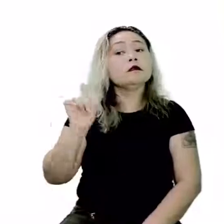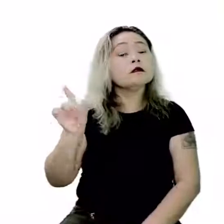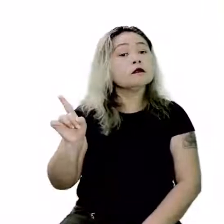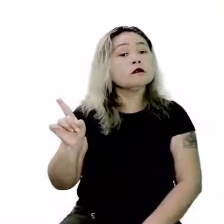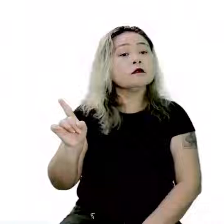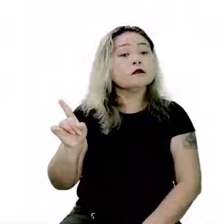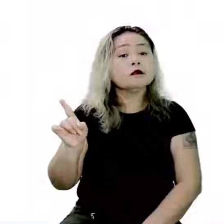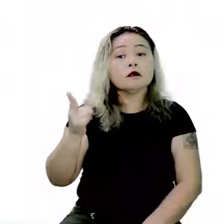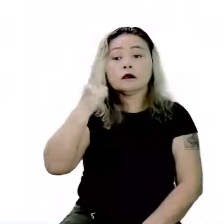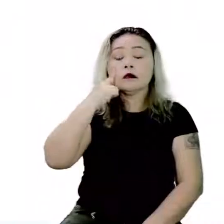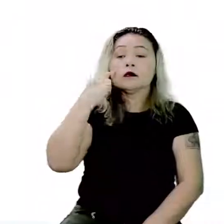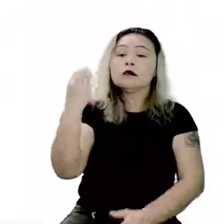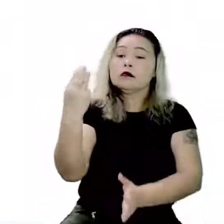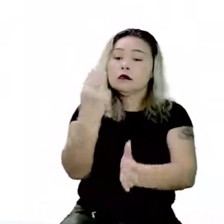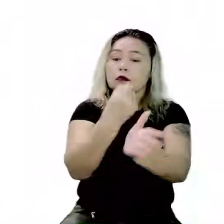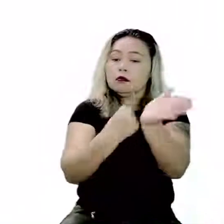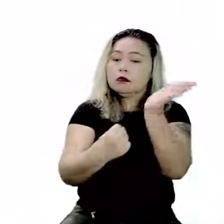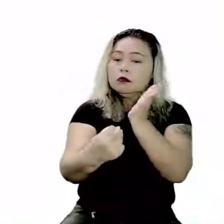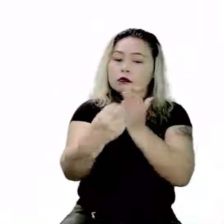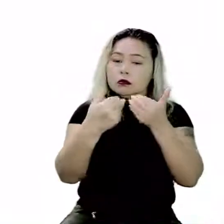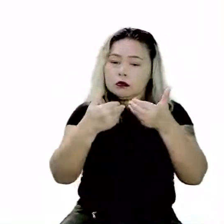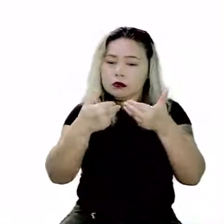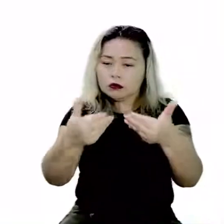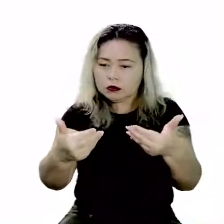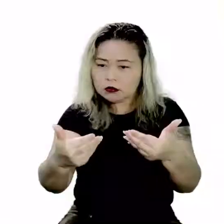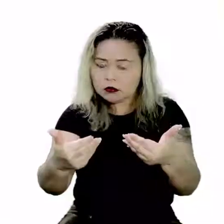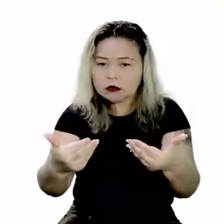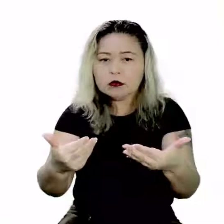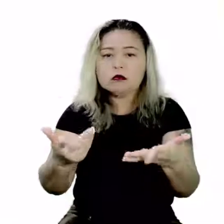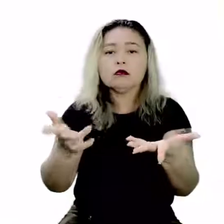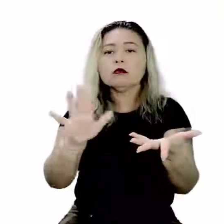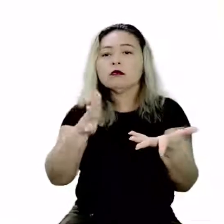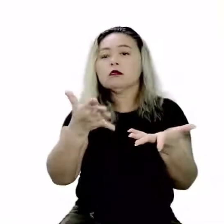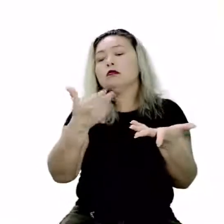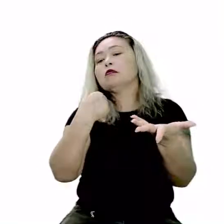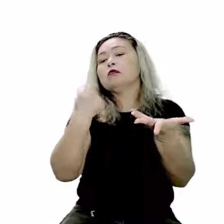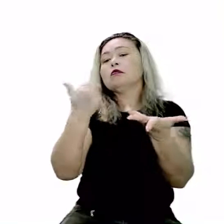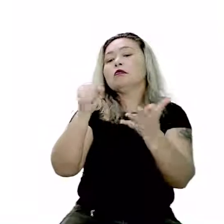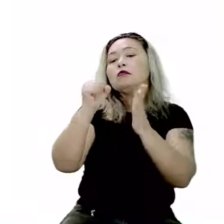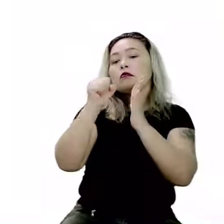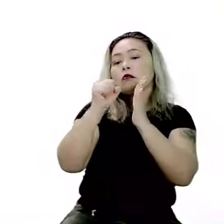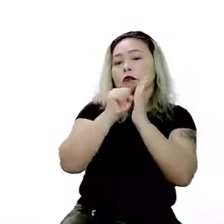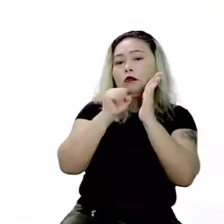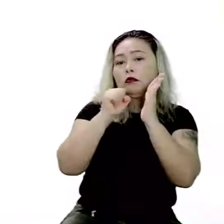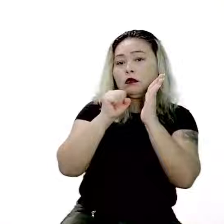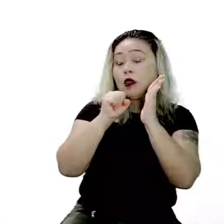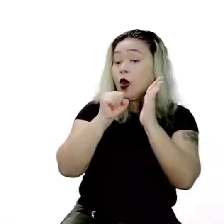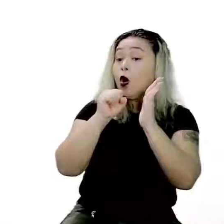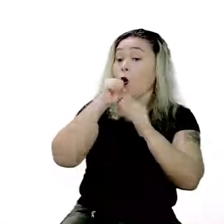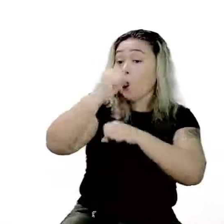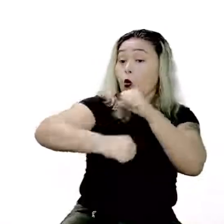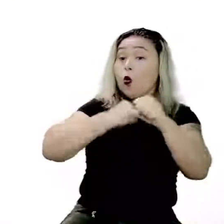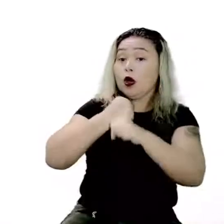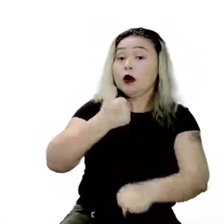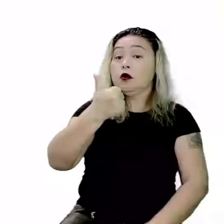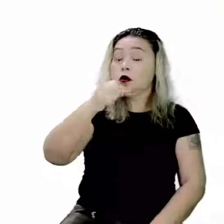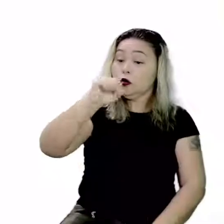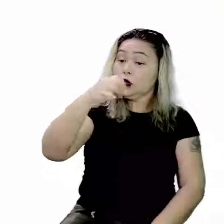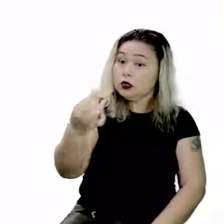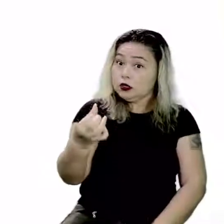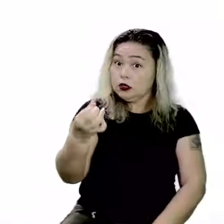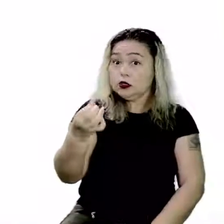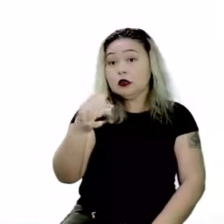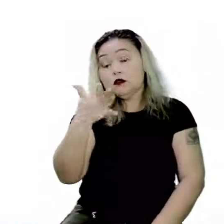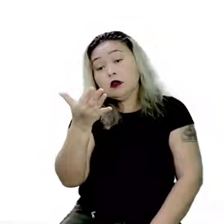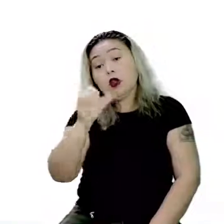Olha aí o mapa da primeira aproximação, que ocorreu entre 86 e 88,